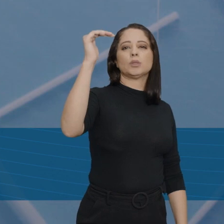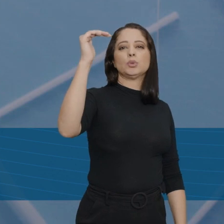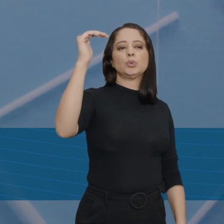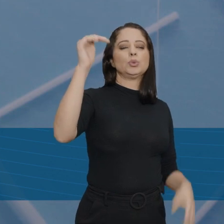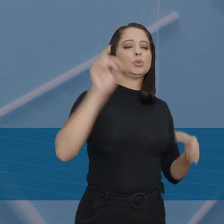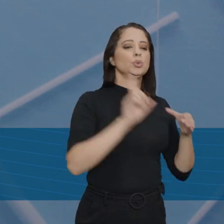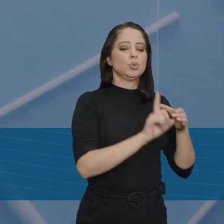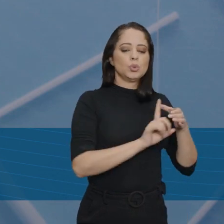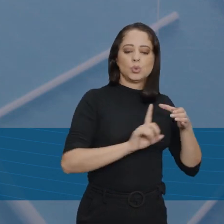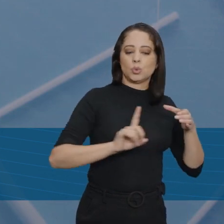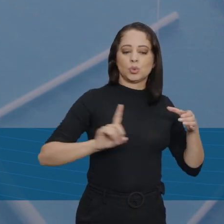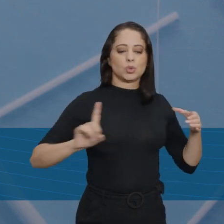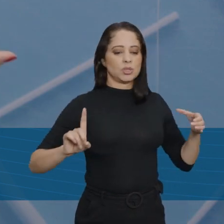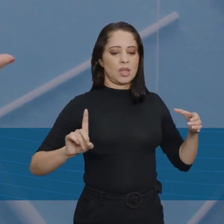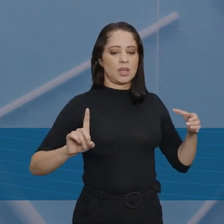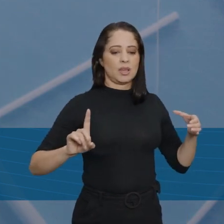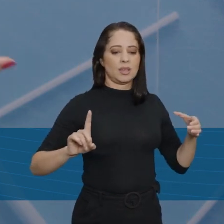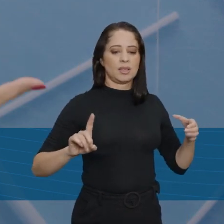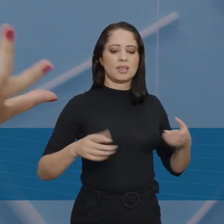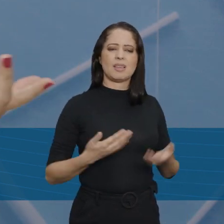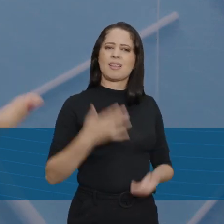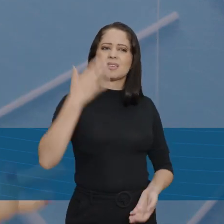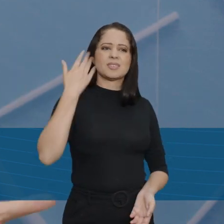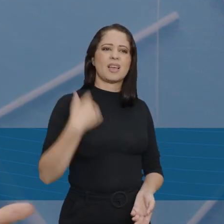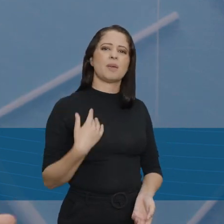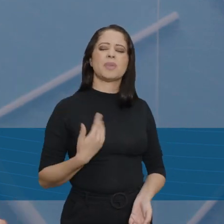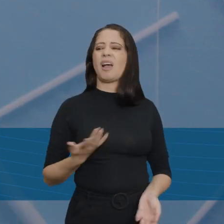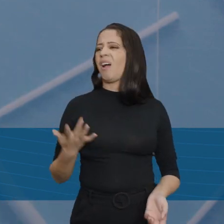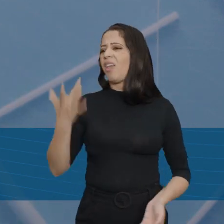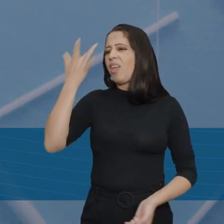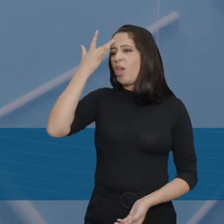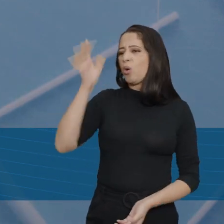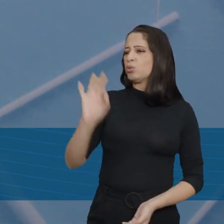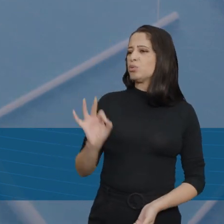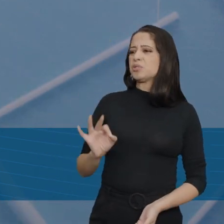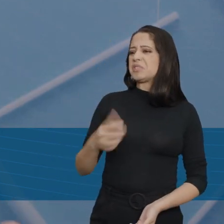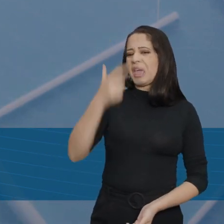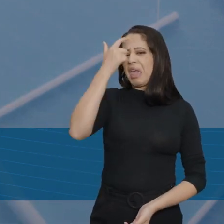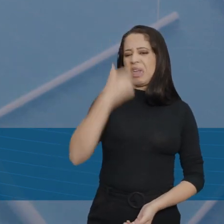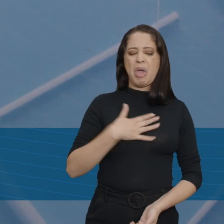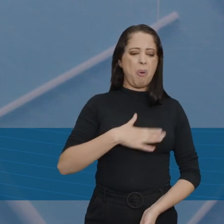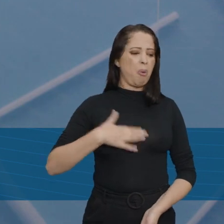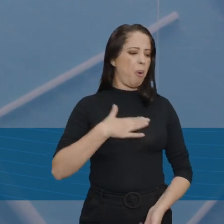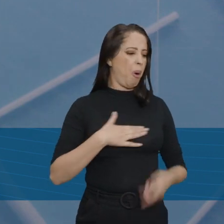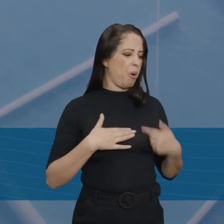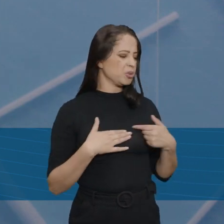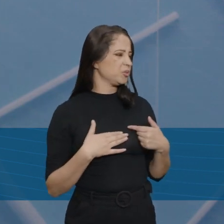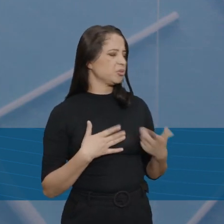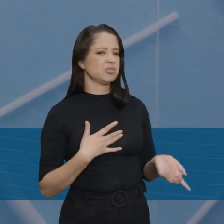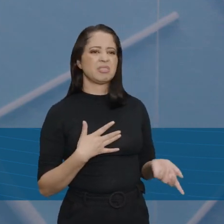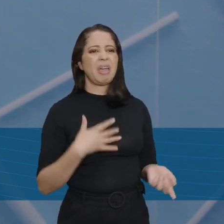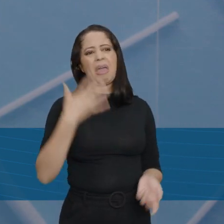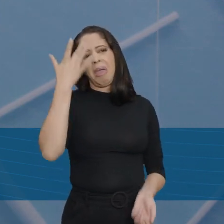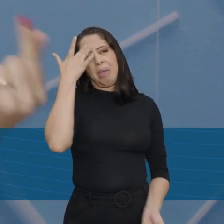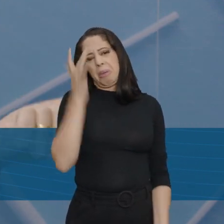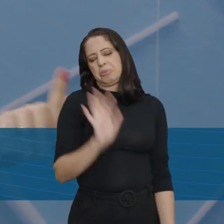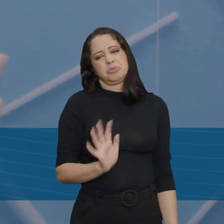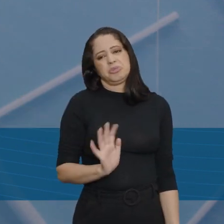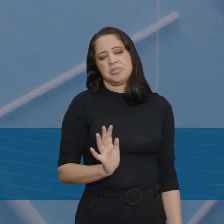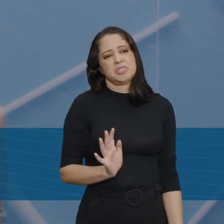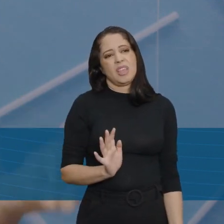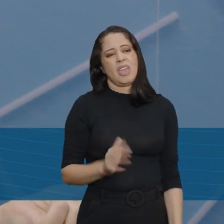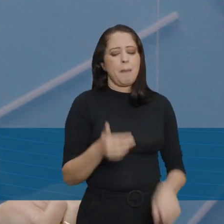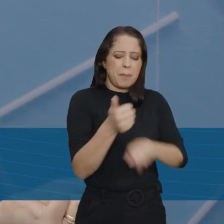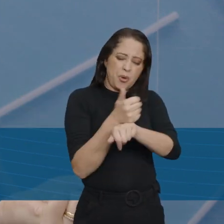né? A ponto de muitas vezes as pessoas questionarem, nem sei mais o que eu gosto. Nem sei o que seria se eu pudesse